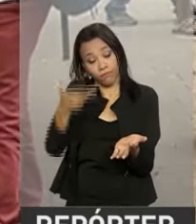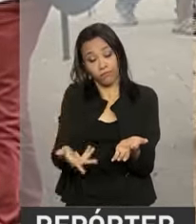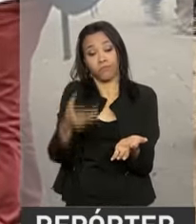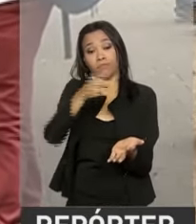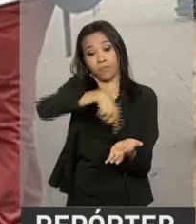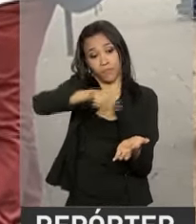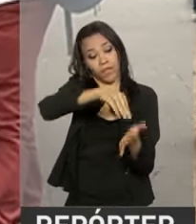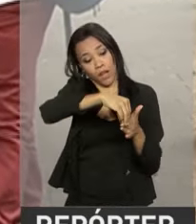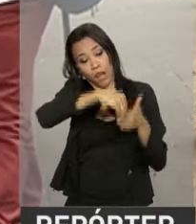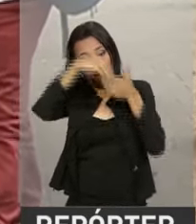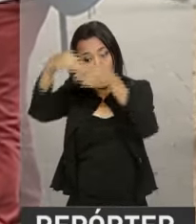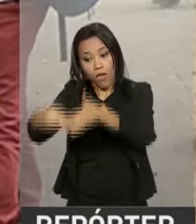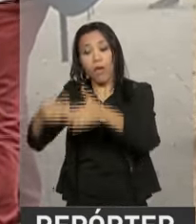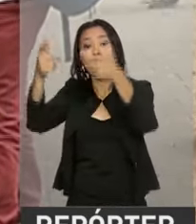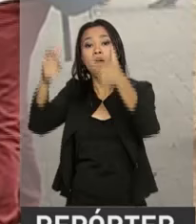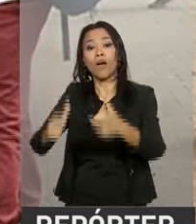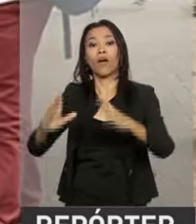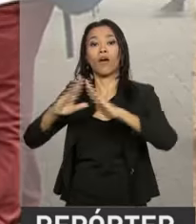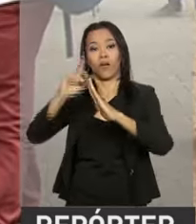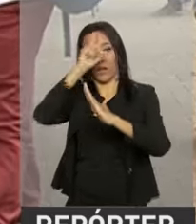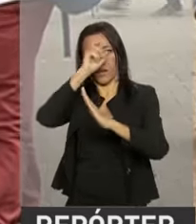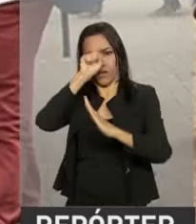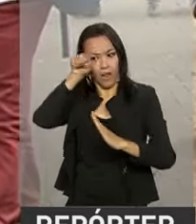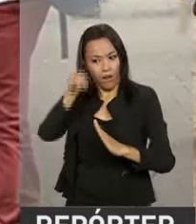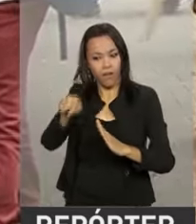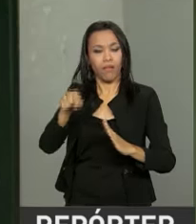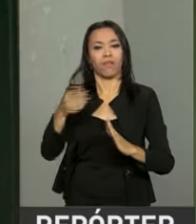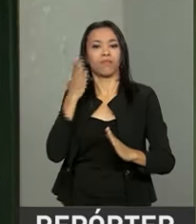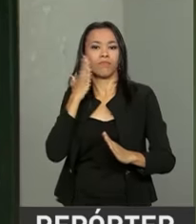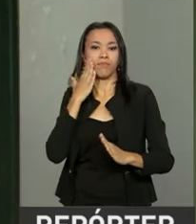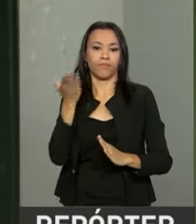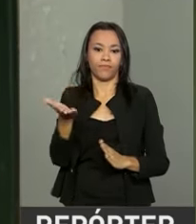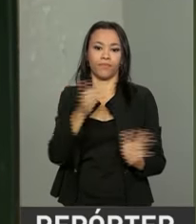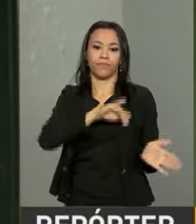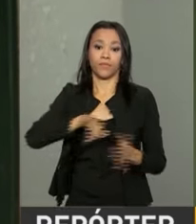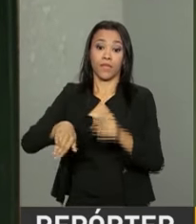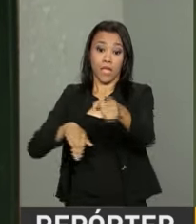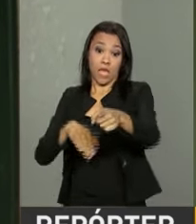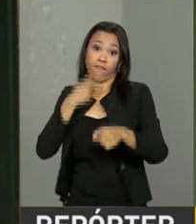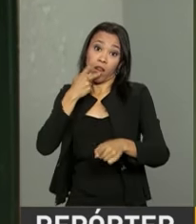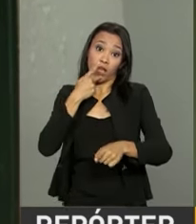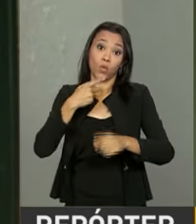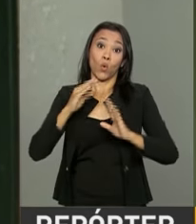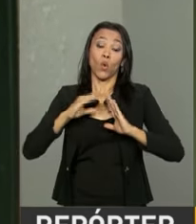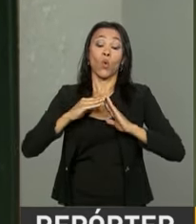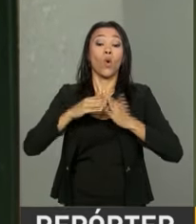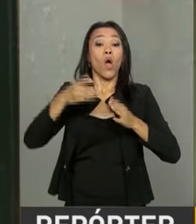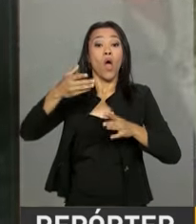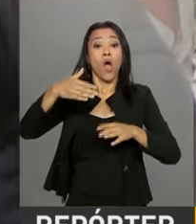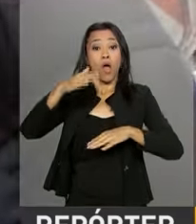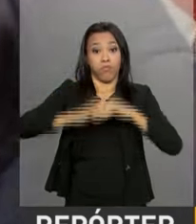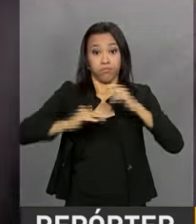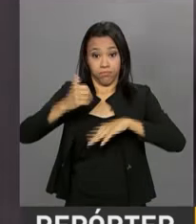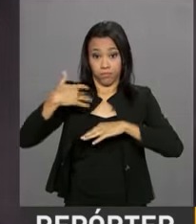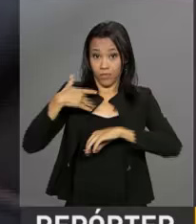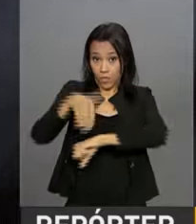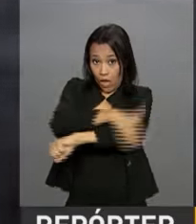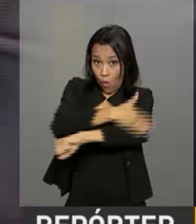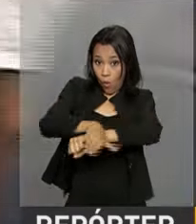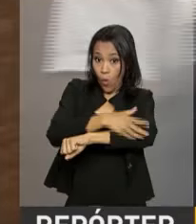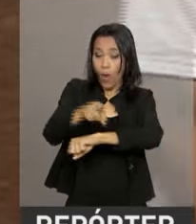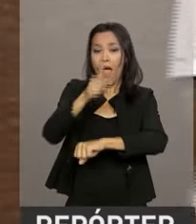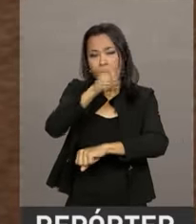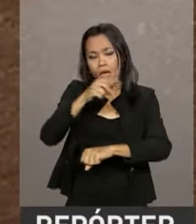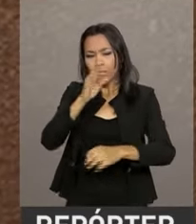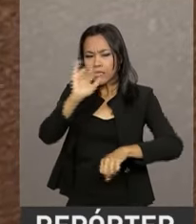pacientes são encaminhados para serviços especializados de saúde. O consultório na rua, na verdade, é a forma da gente inserir eles no SUS. Muitos